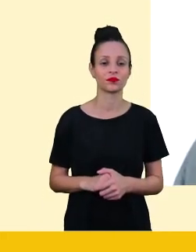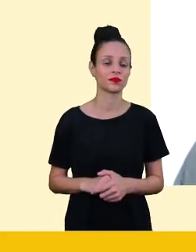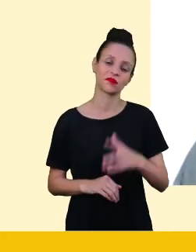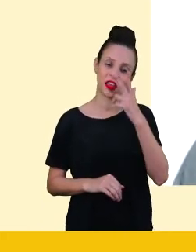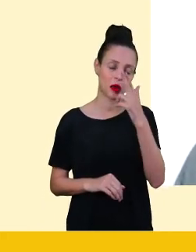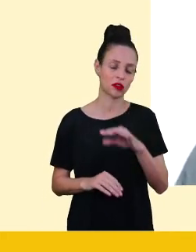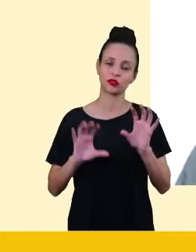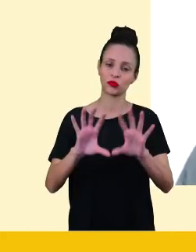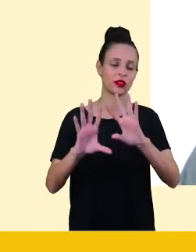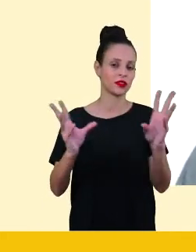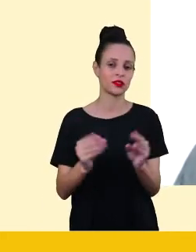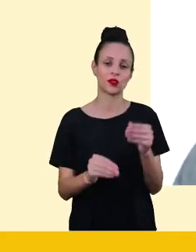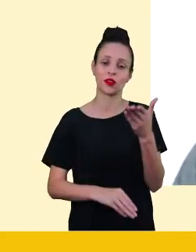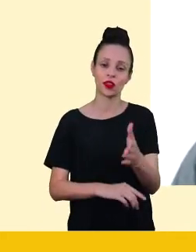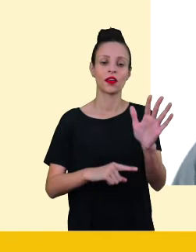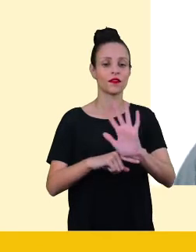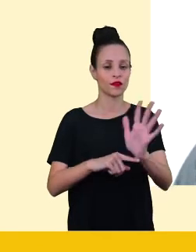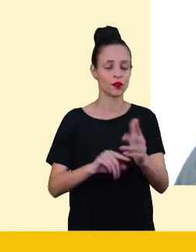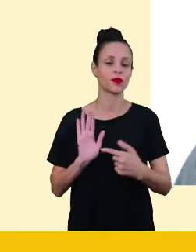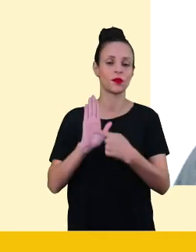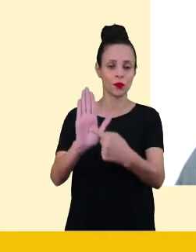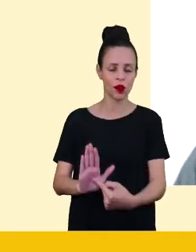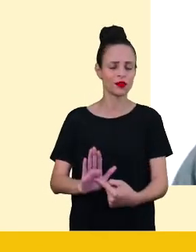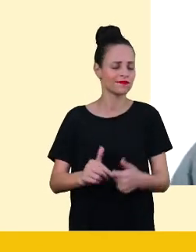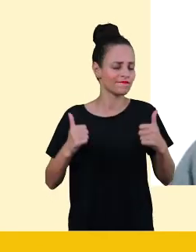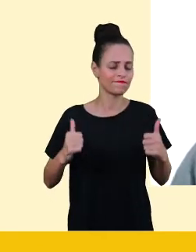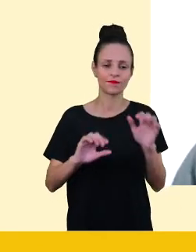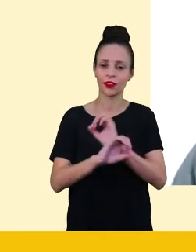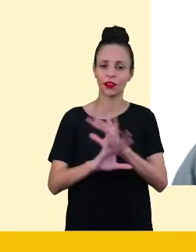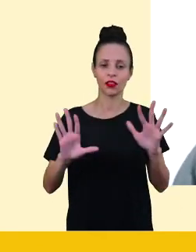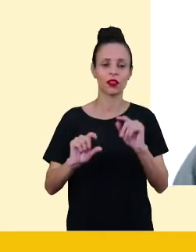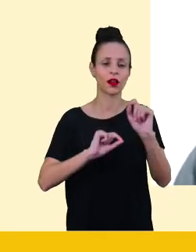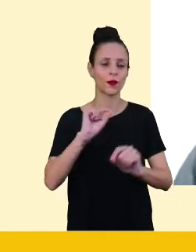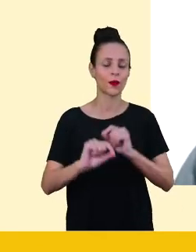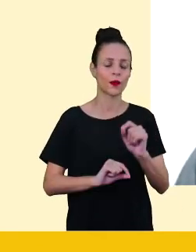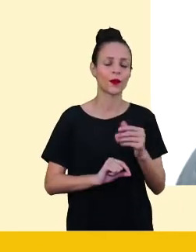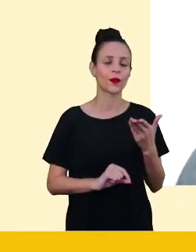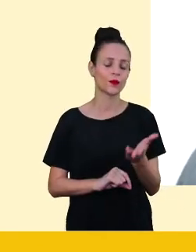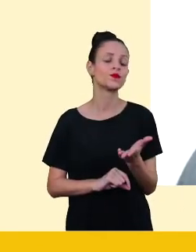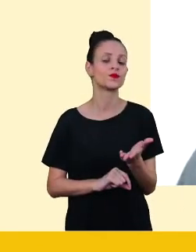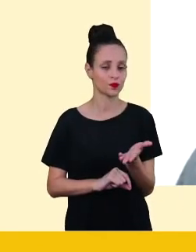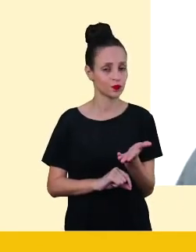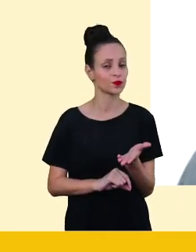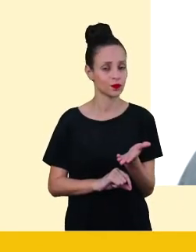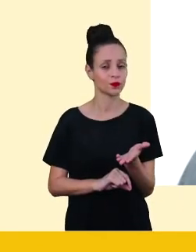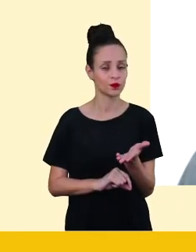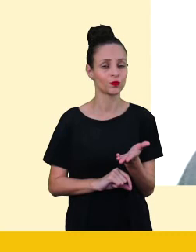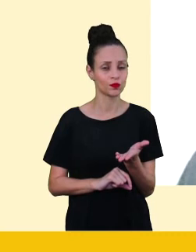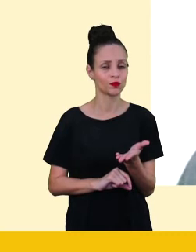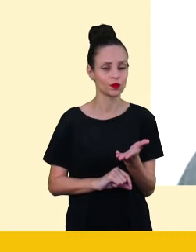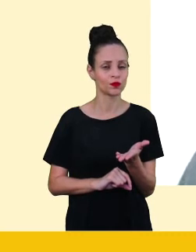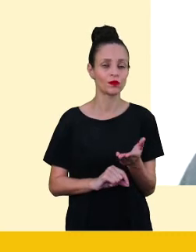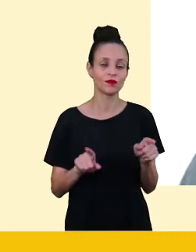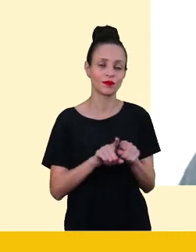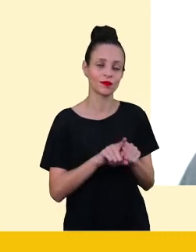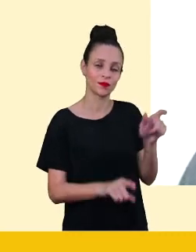Não, acho que é isso. Assim, o filme ele retrata assim, muito bem, né? Assim, o